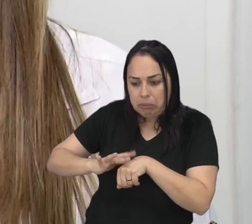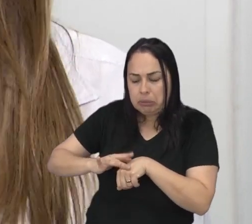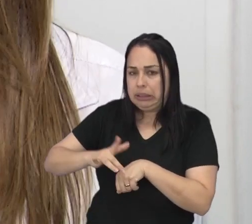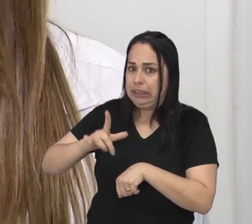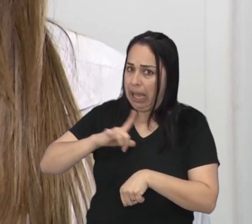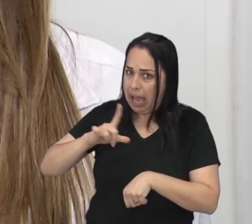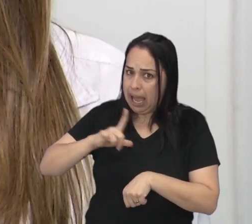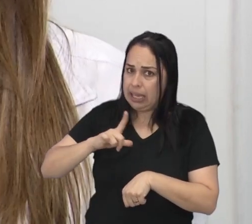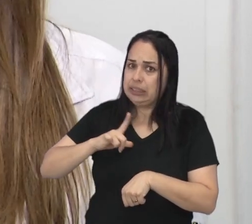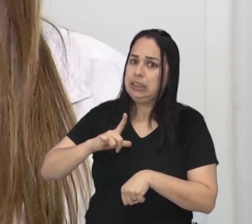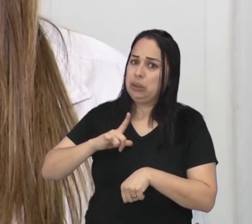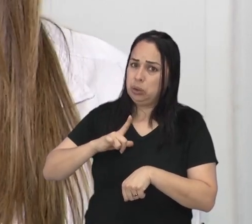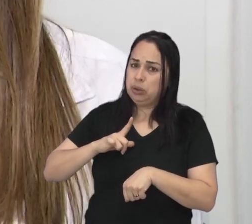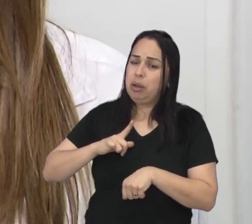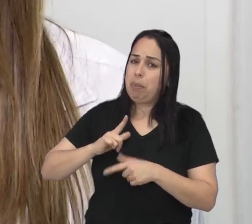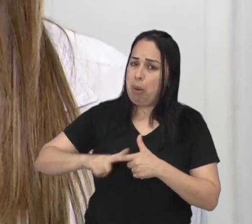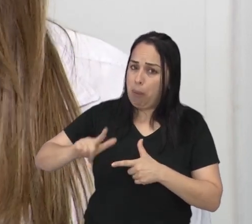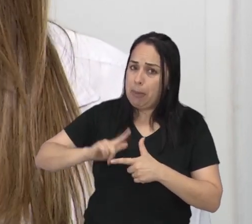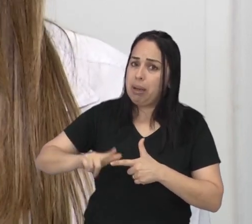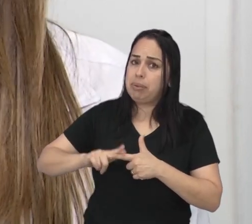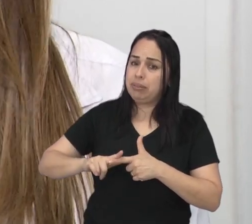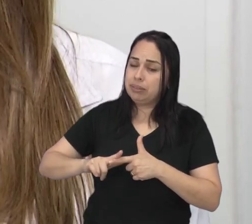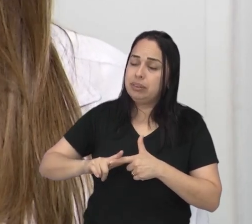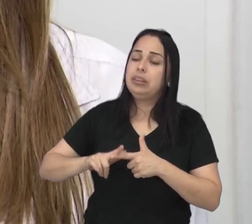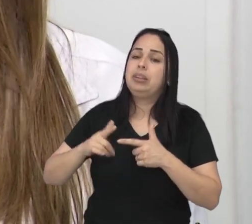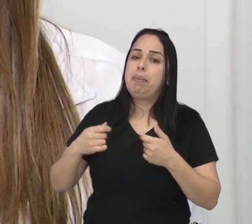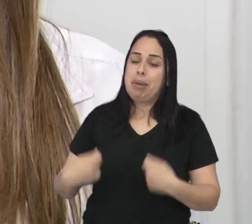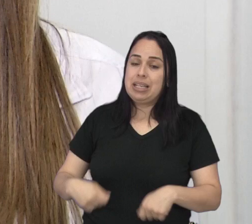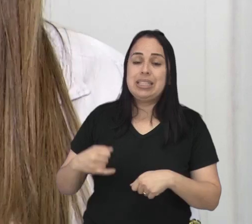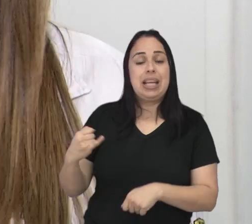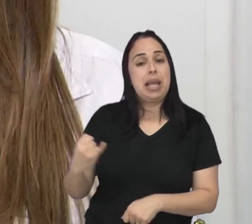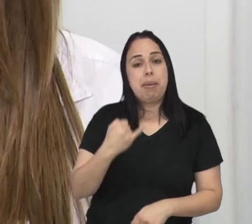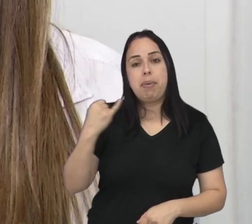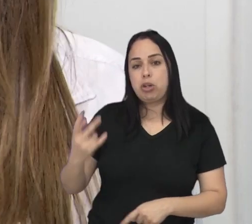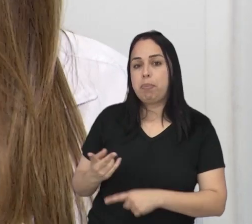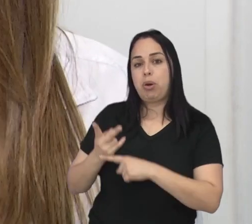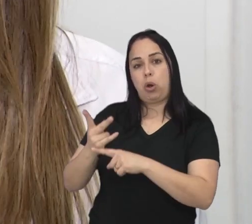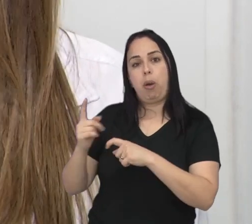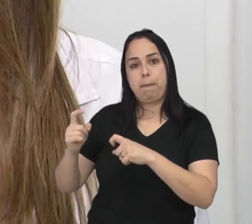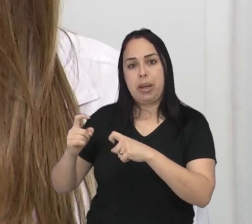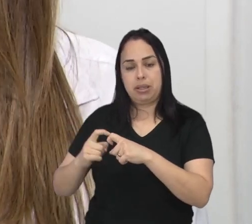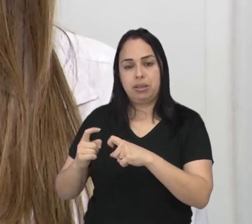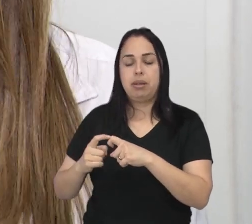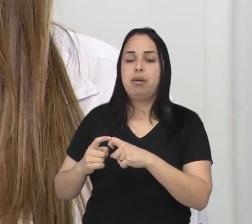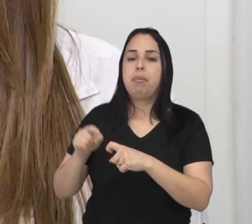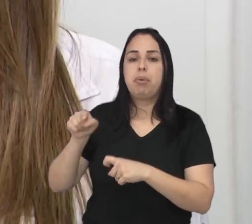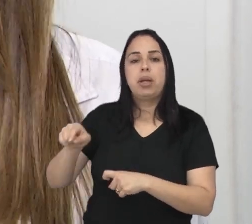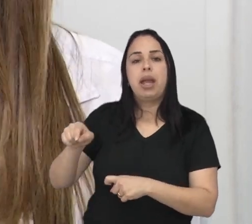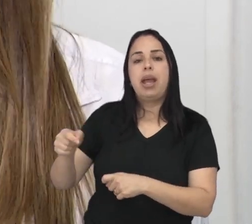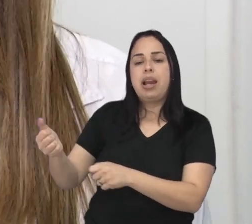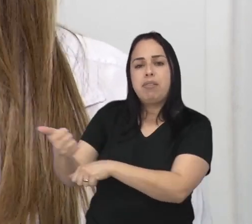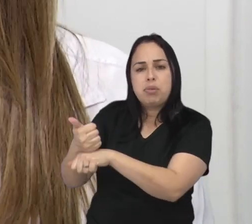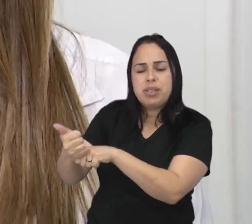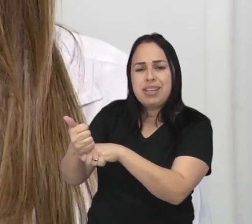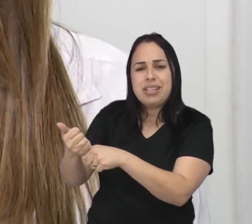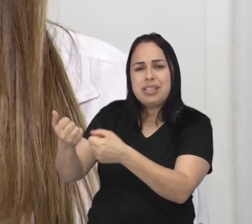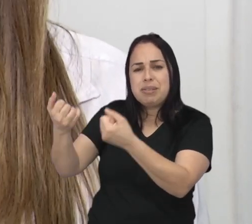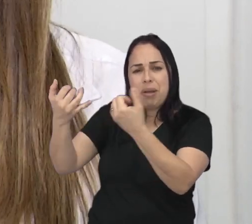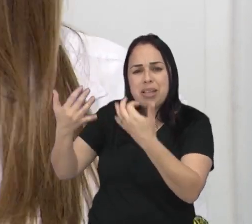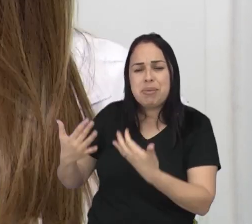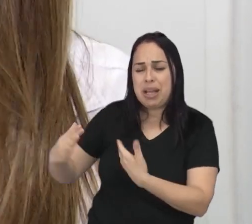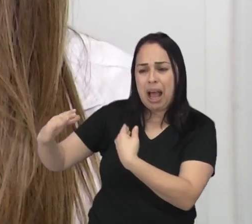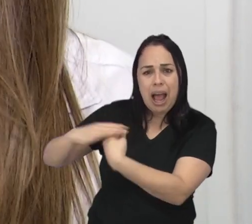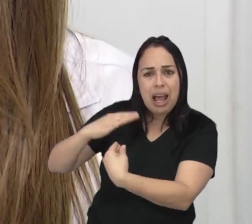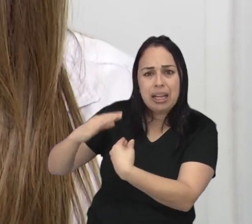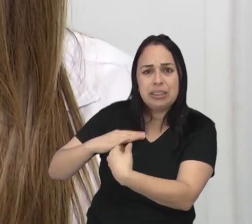que foge do nosso cotidiano, que foge da nossa rotina saudável, é sempre importante procurar um médico, porque assim o profissional vai